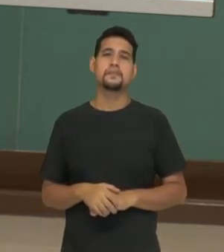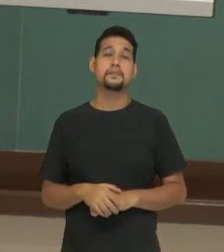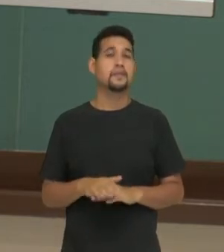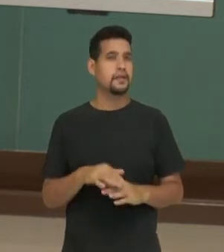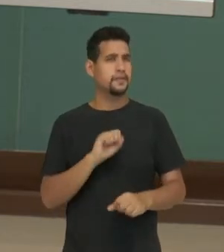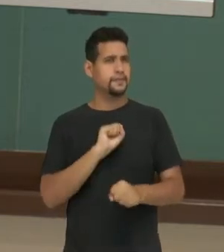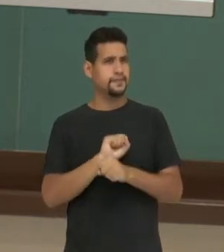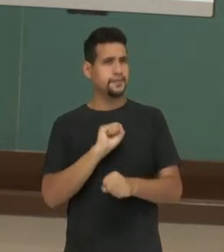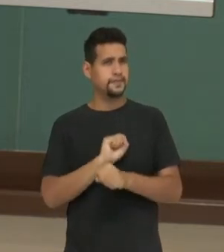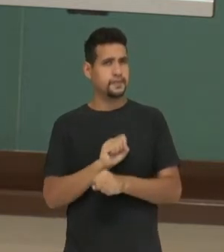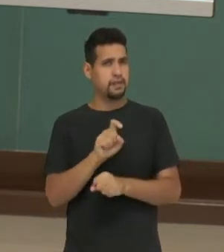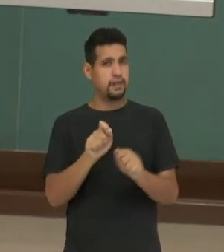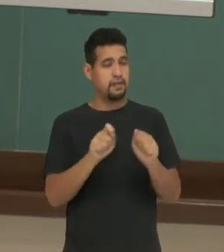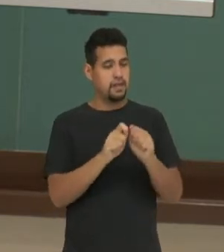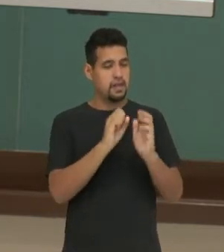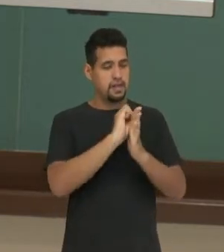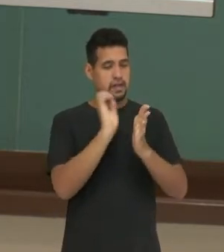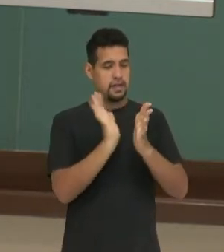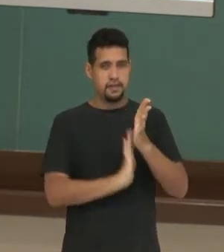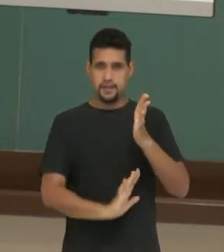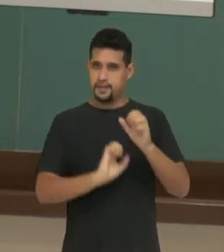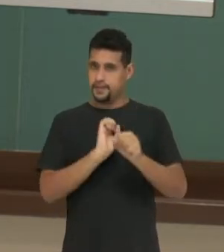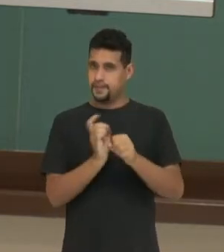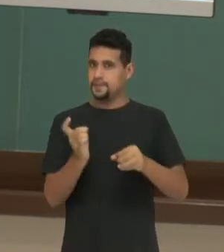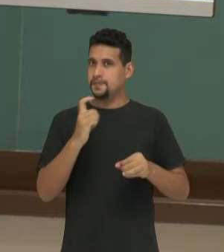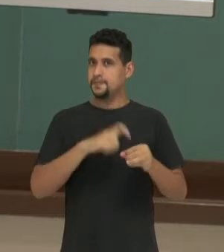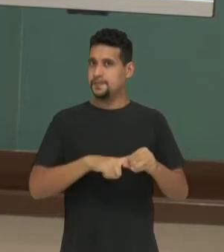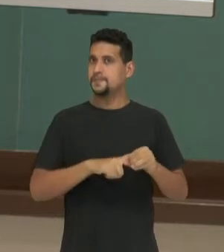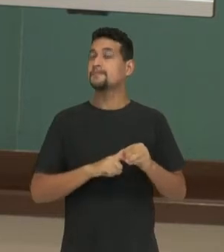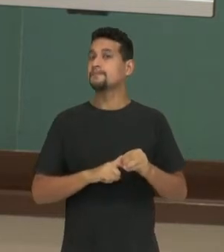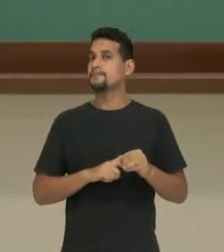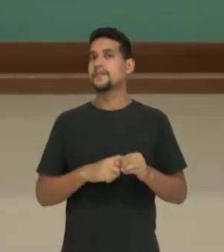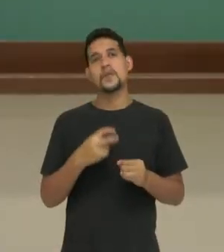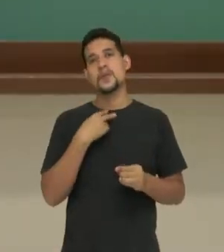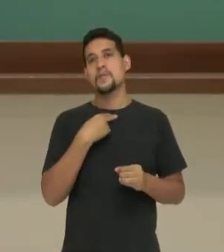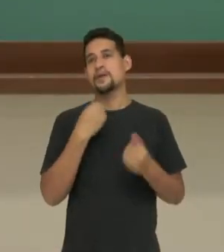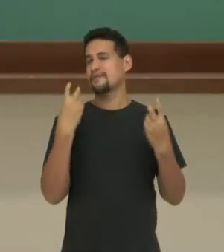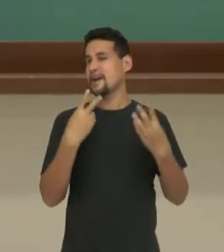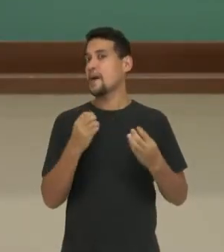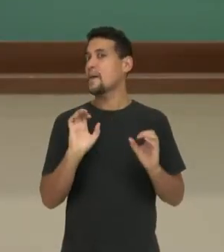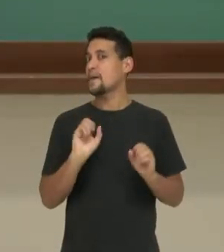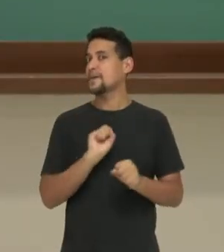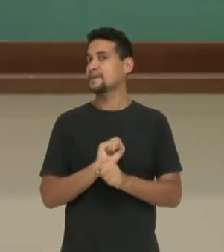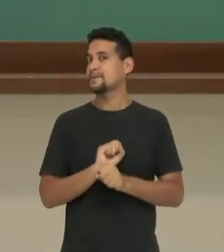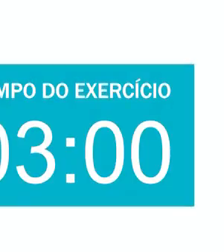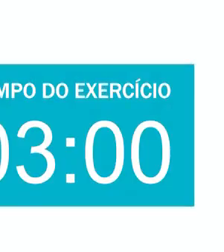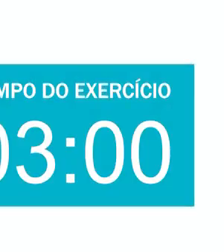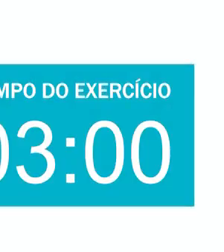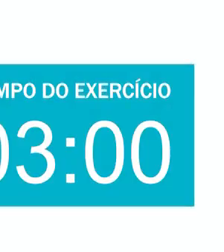dar um tempo, né, para vocês fazerem essa atividade e a gente retorna na sequência, não posso dar spoiler agora.